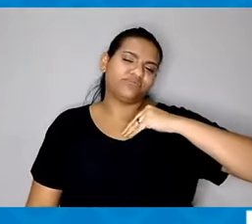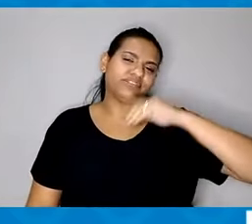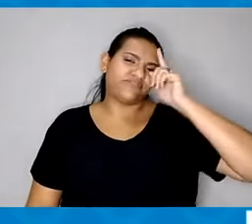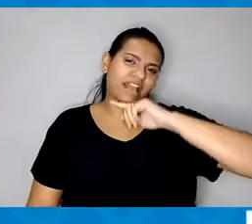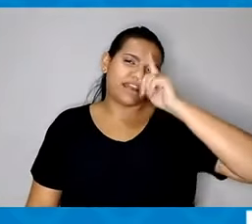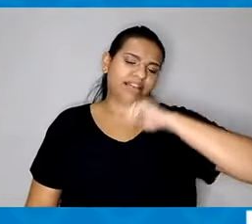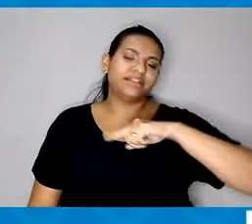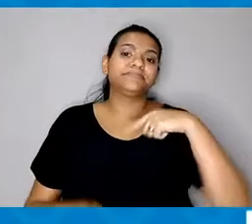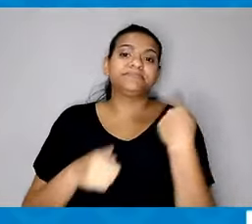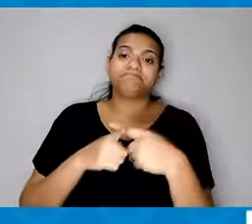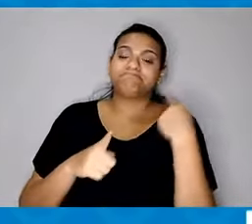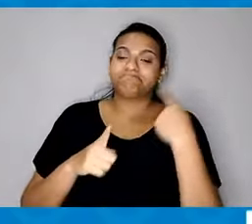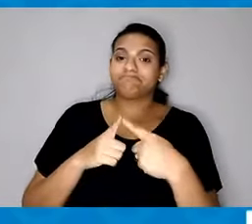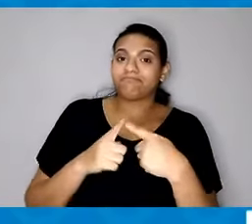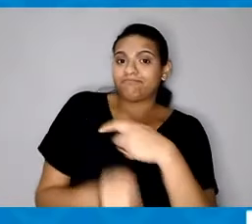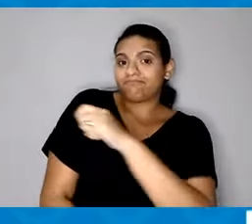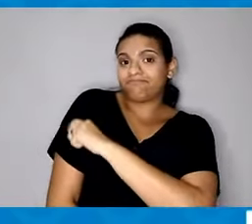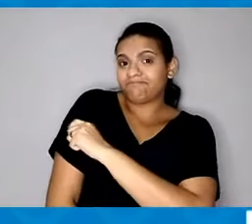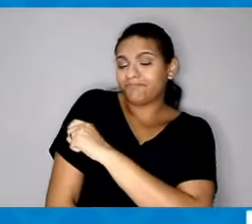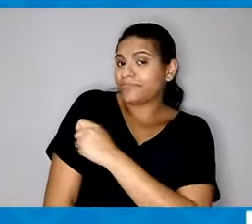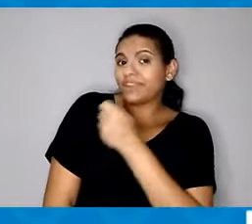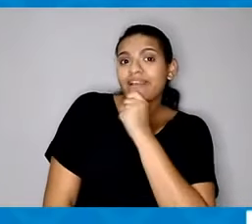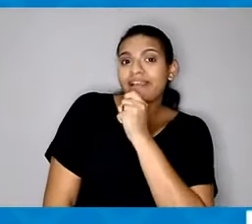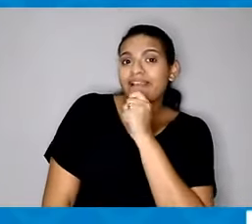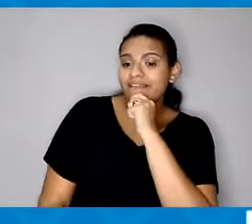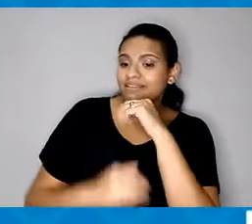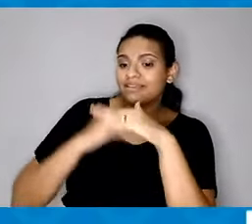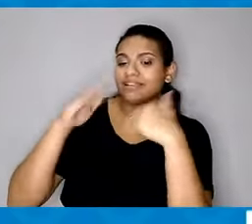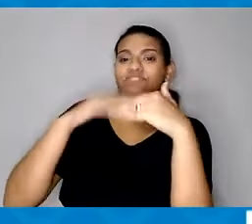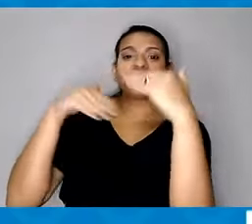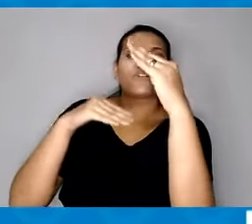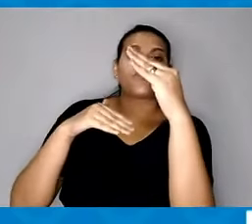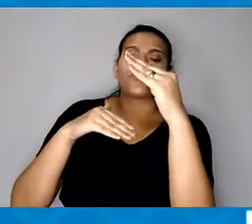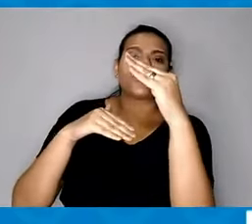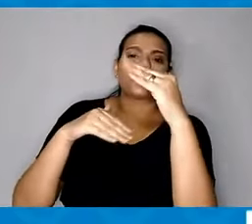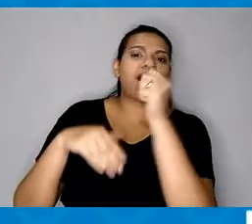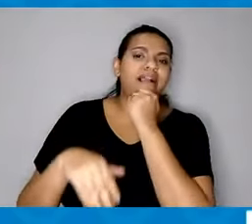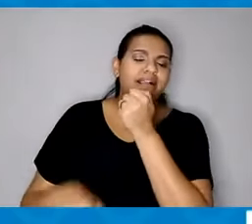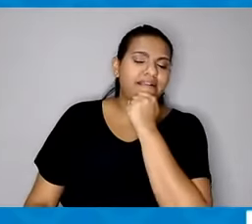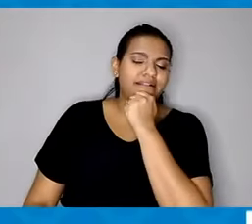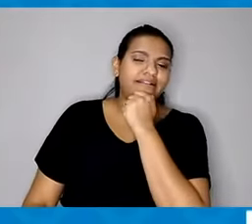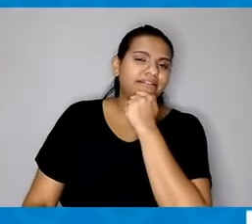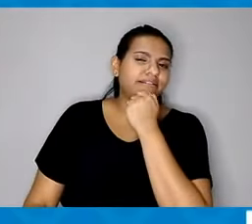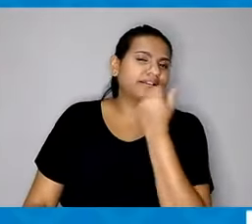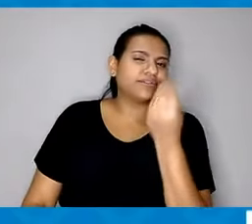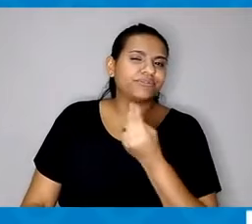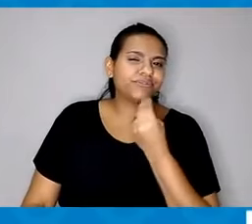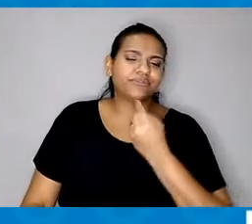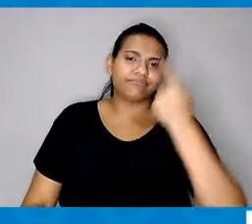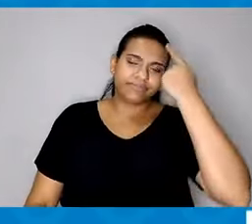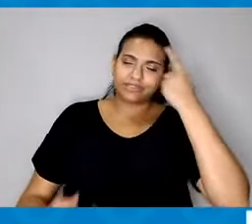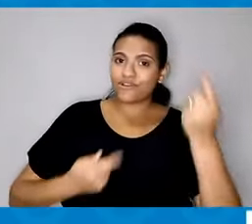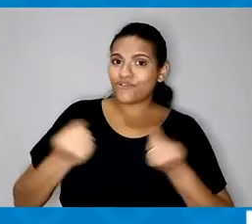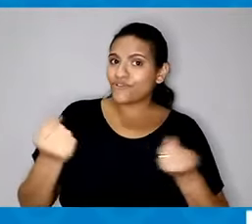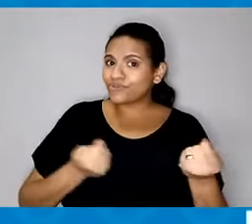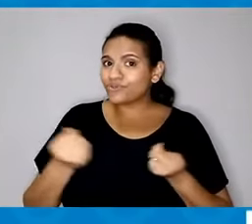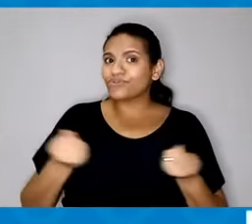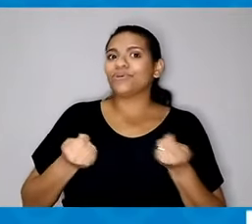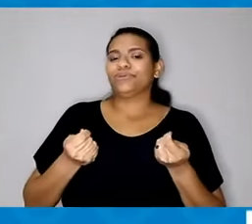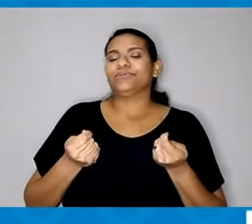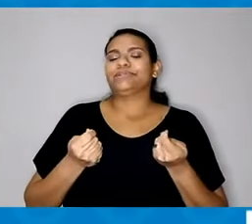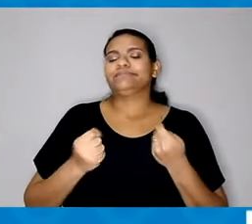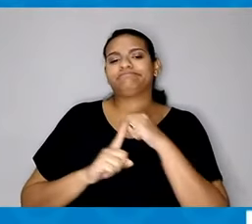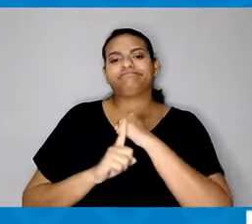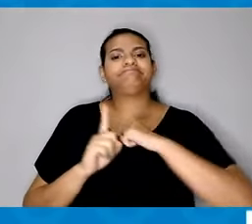que tenha desenvolvido esses aspectos de inteligência social e socioemocional que são necessários e que estão